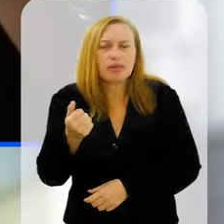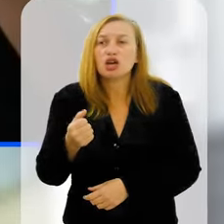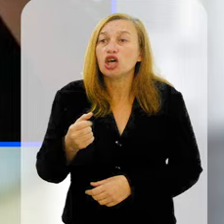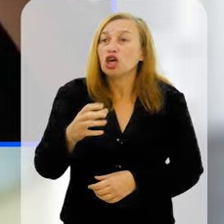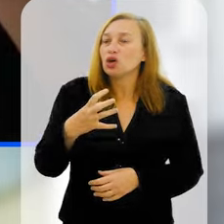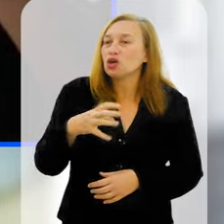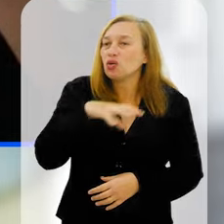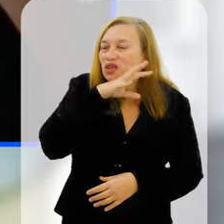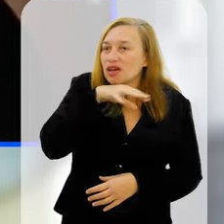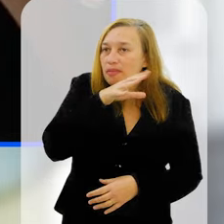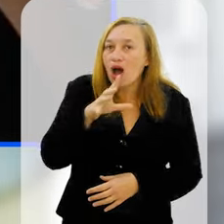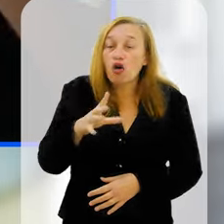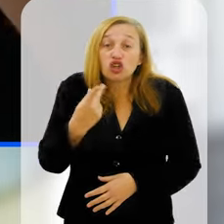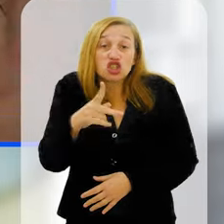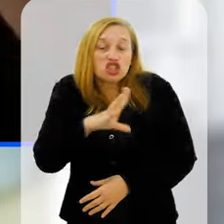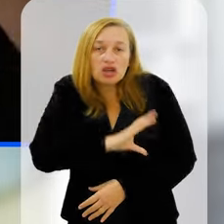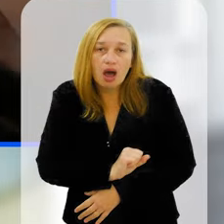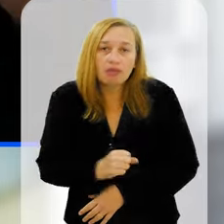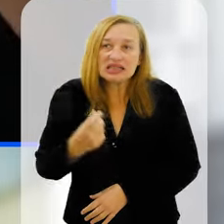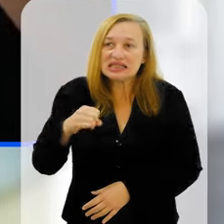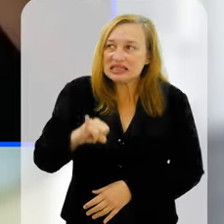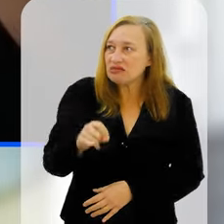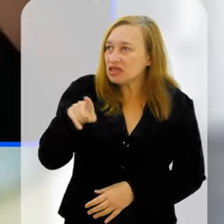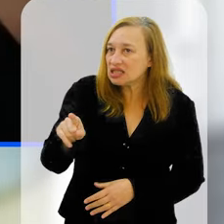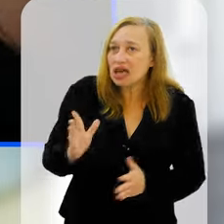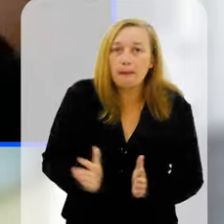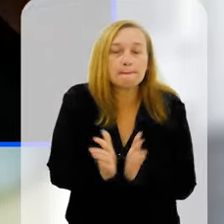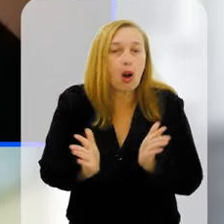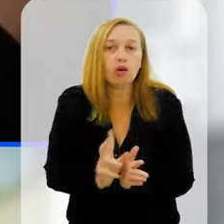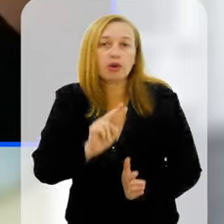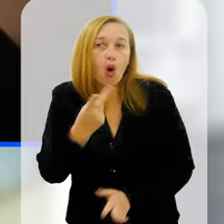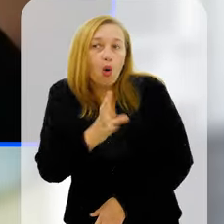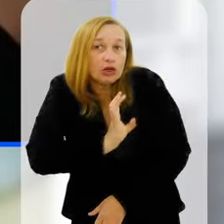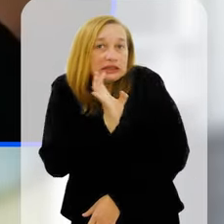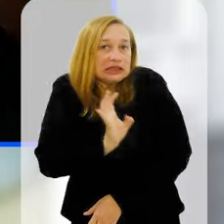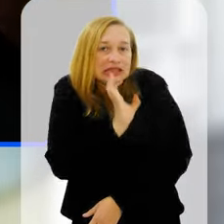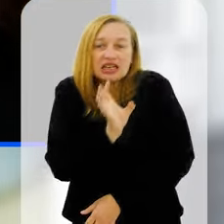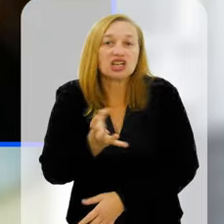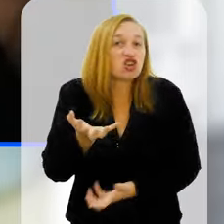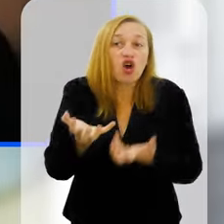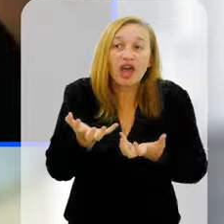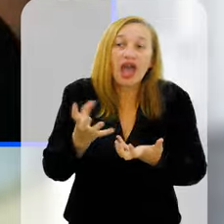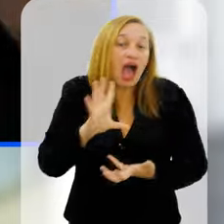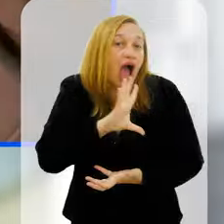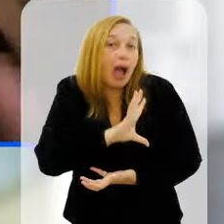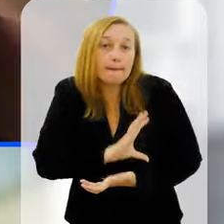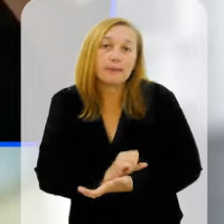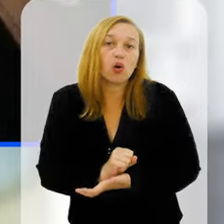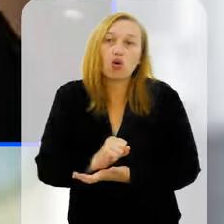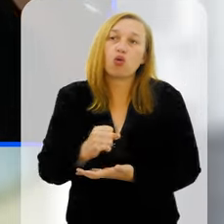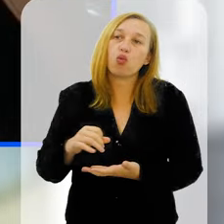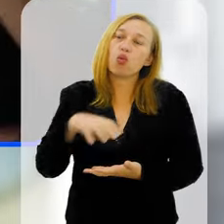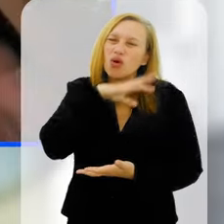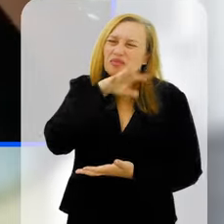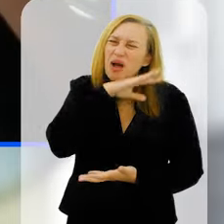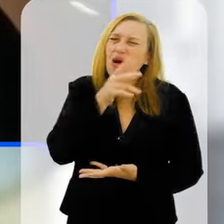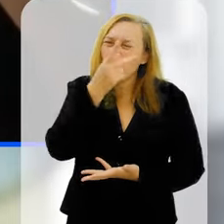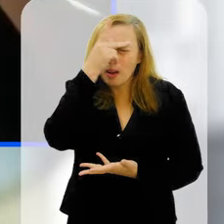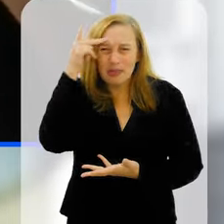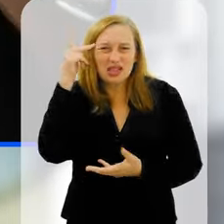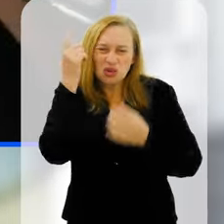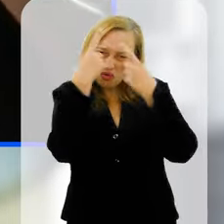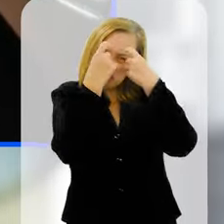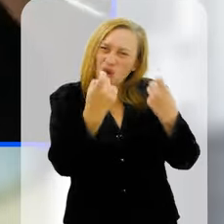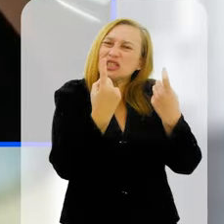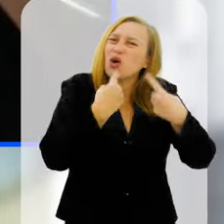você vê que ele te ama. Se você tem dinheiro ou não, se você tem um casebre, se você tem uma mansão, ele só quer amor, cara, nada mais que